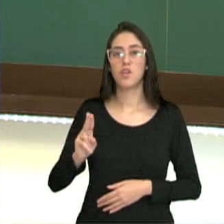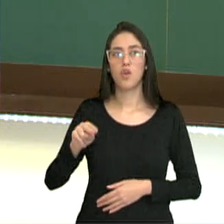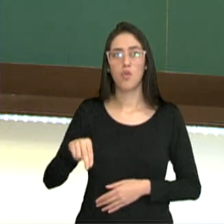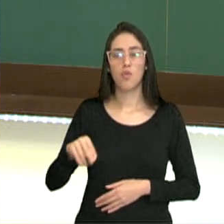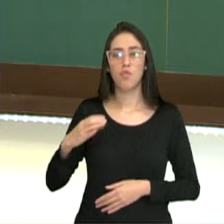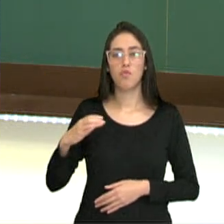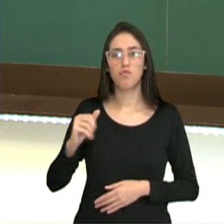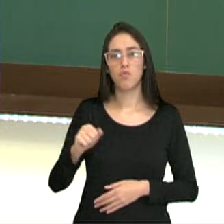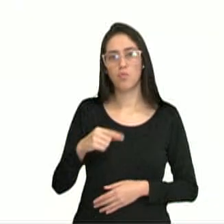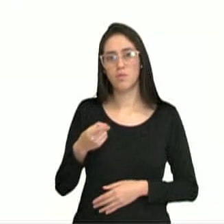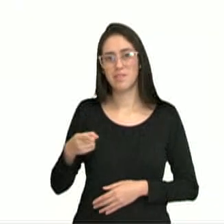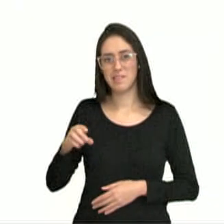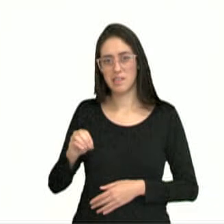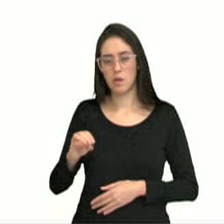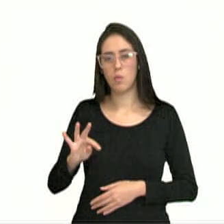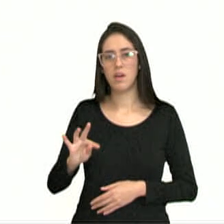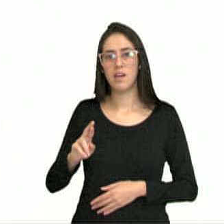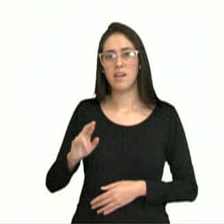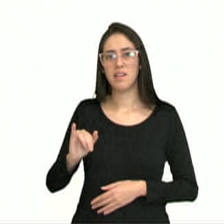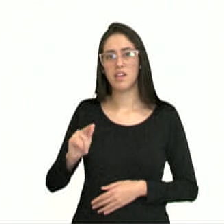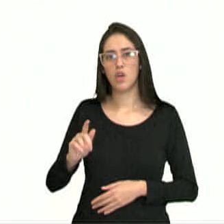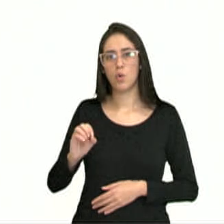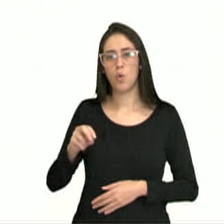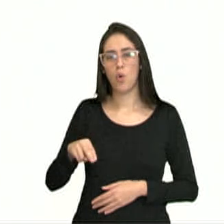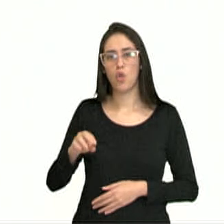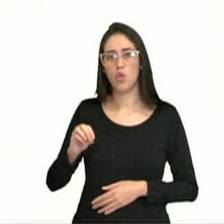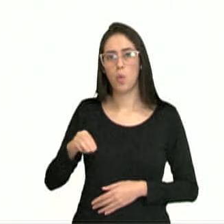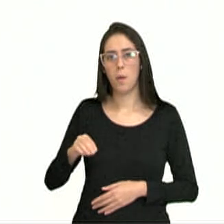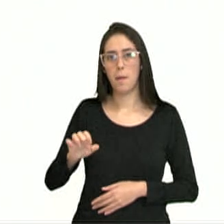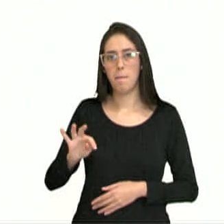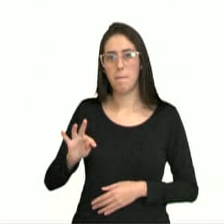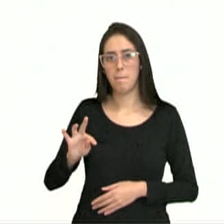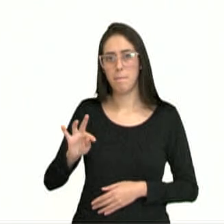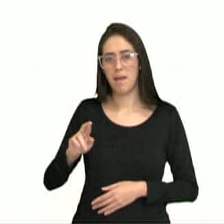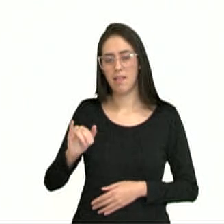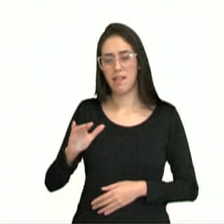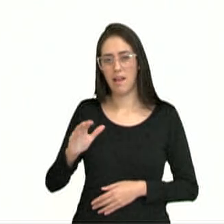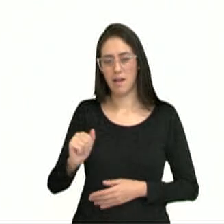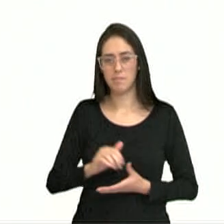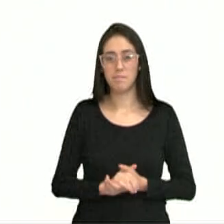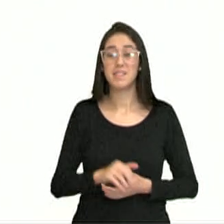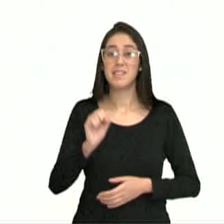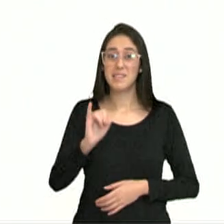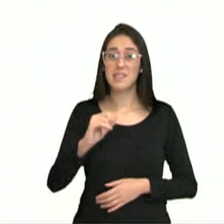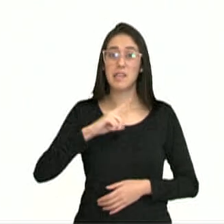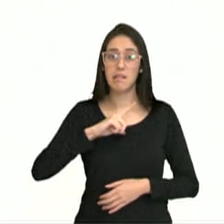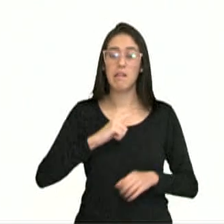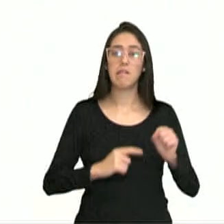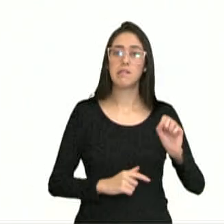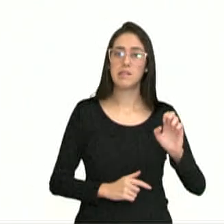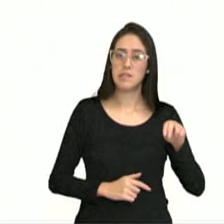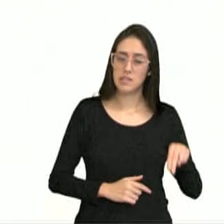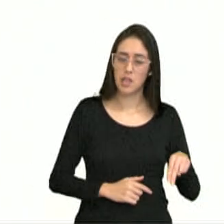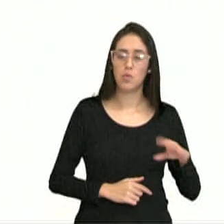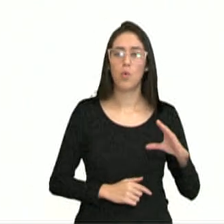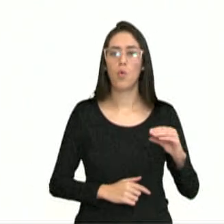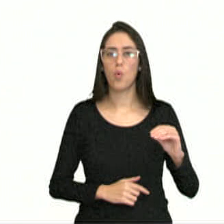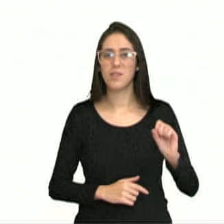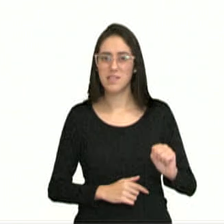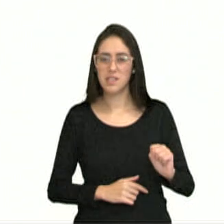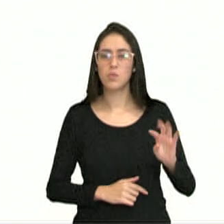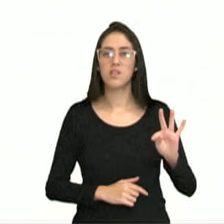trigonométricas. Em funções seno, cosseno e tangente, todas as funções